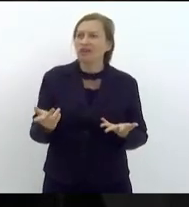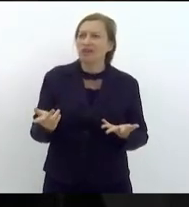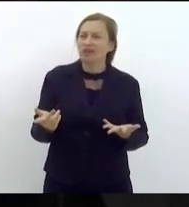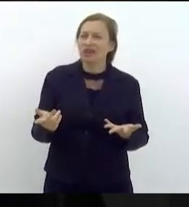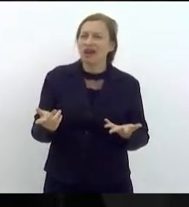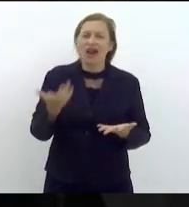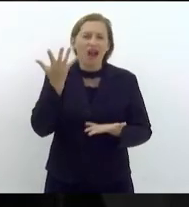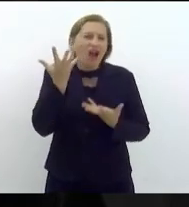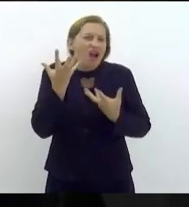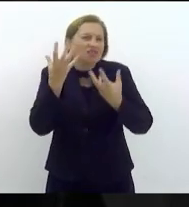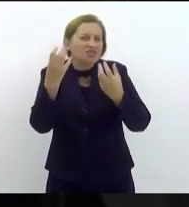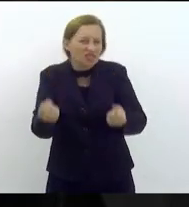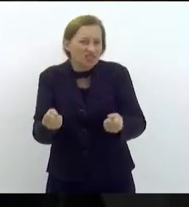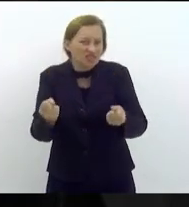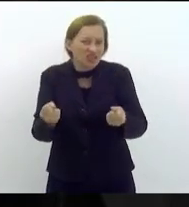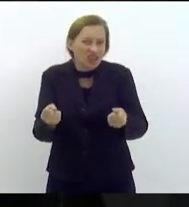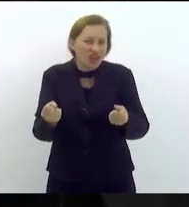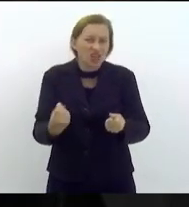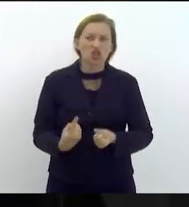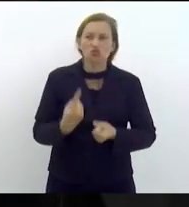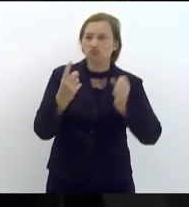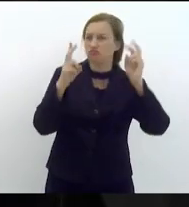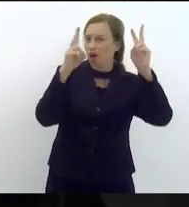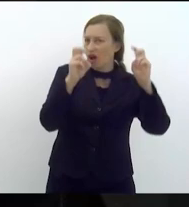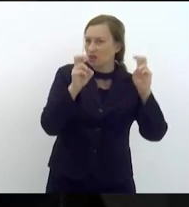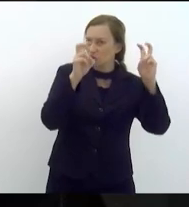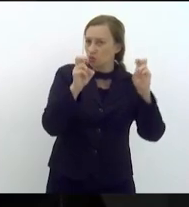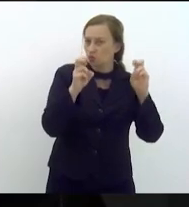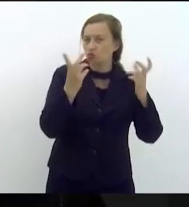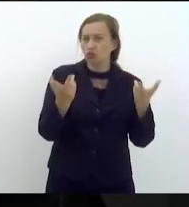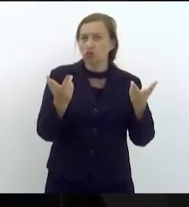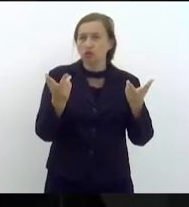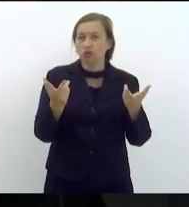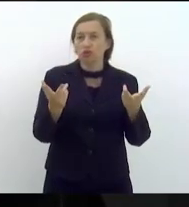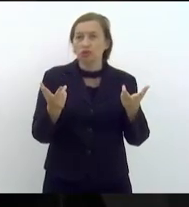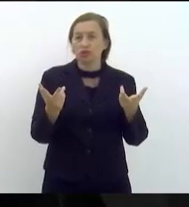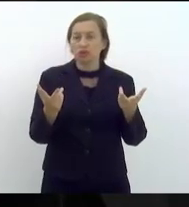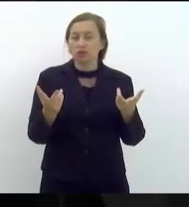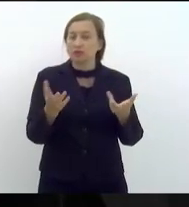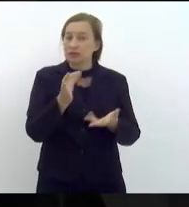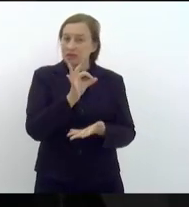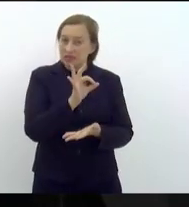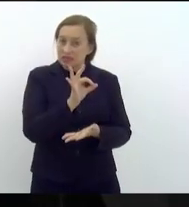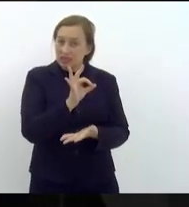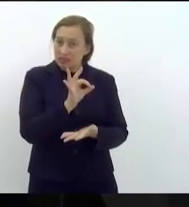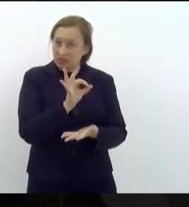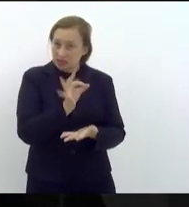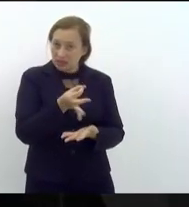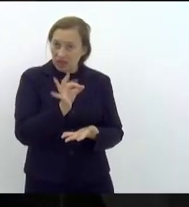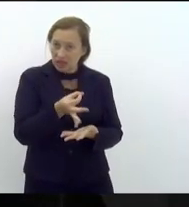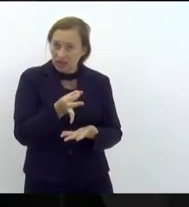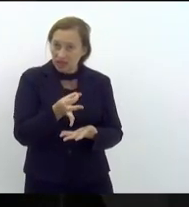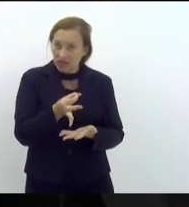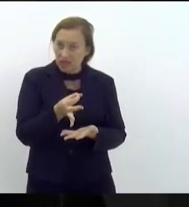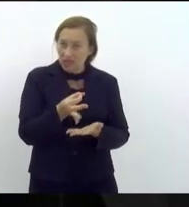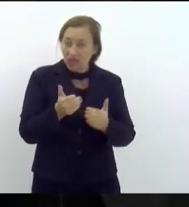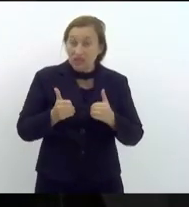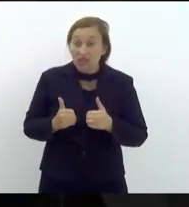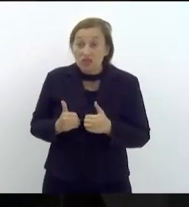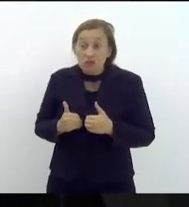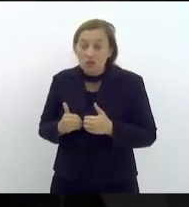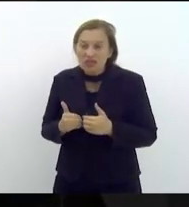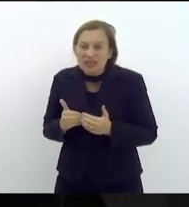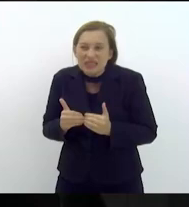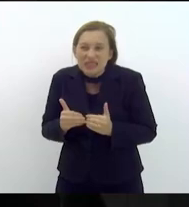aceitar que uma matéria que é uma matéria incrível legítima seja a porta de